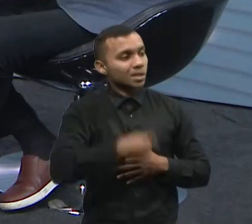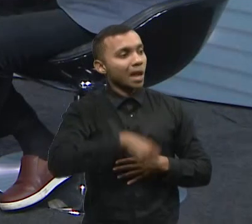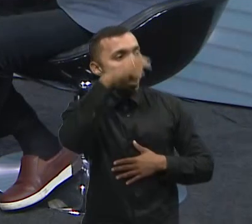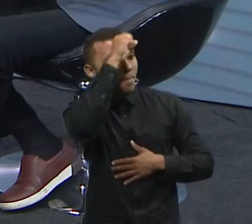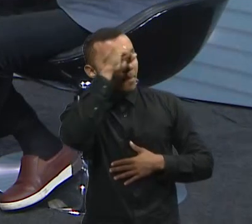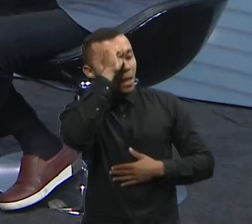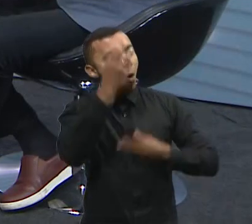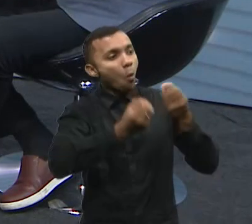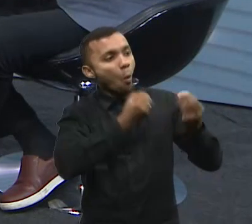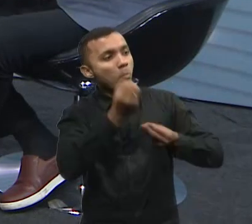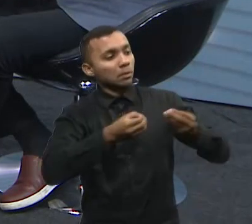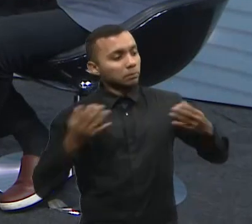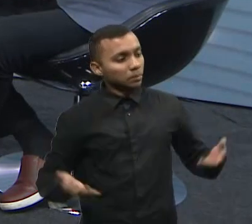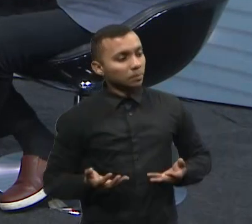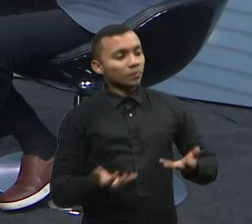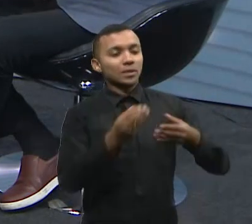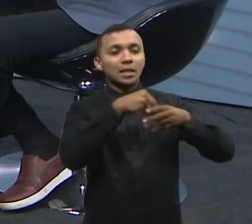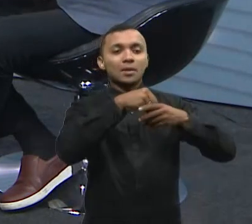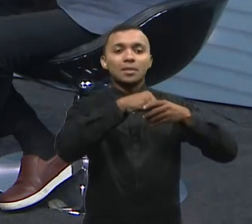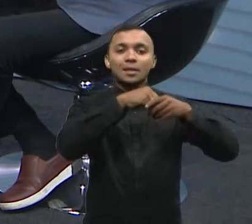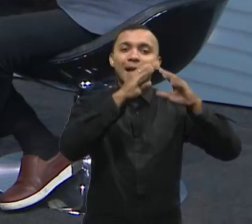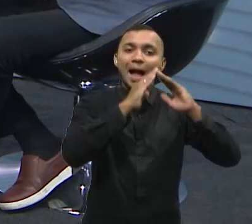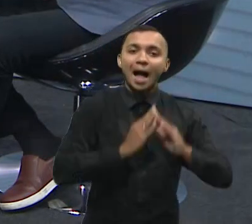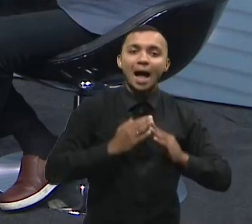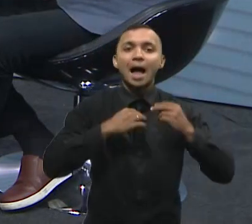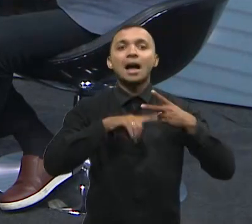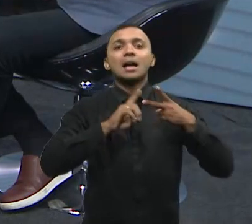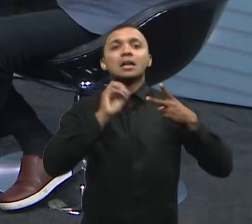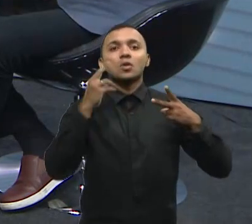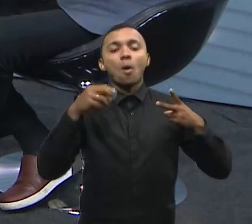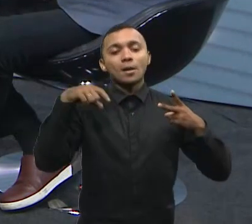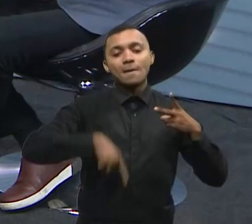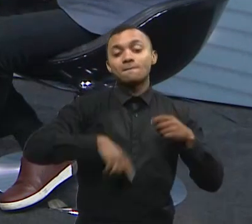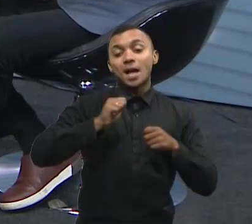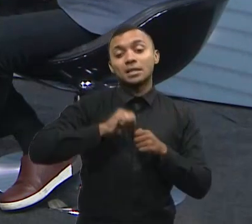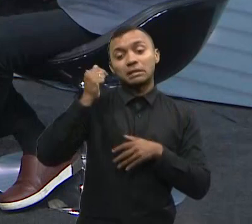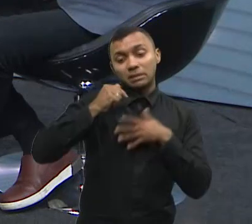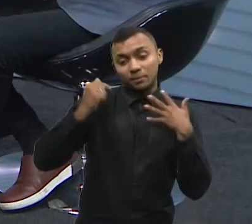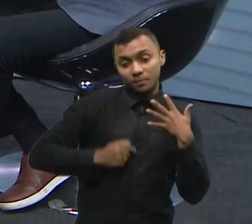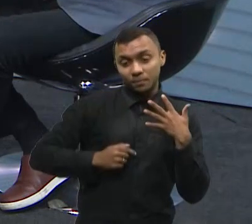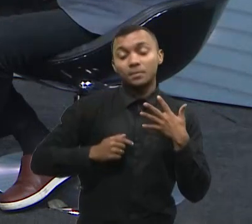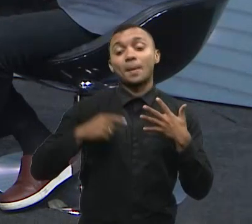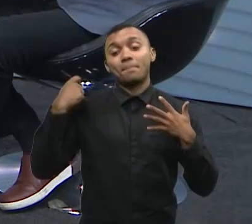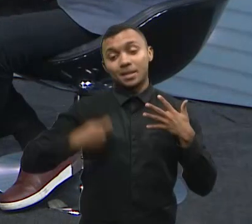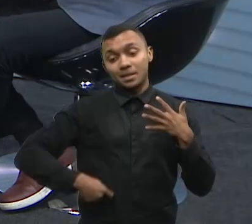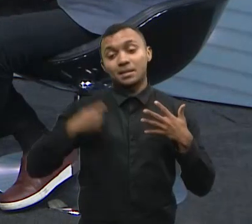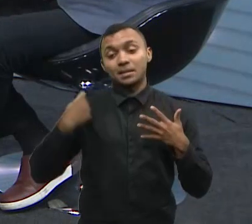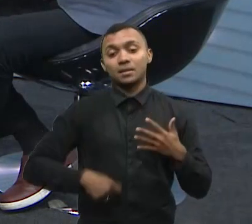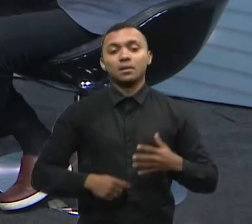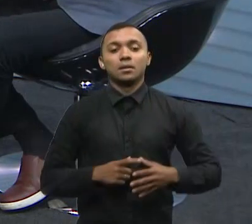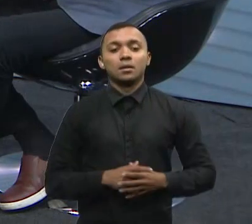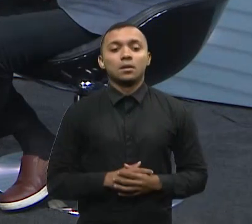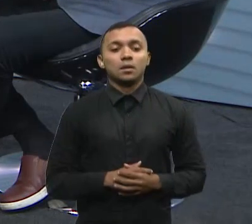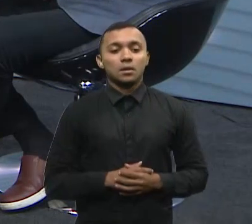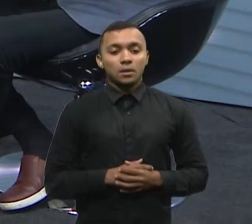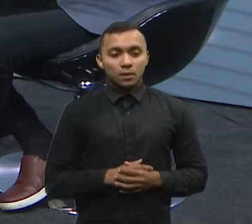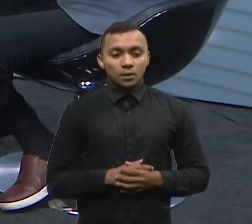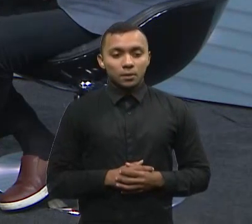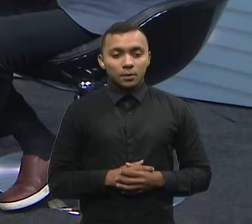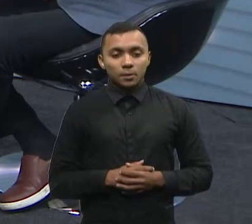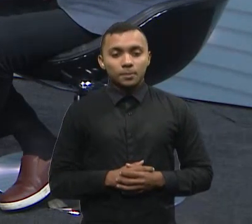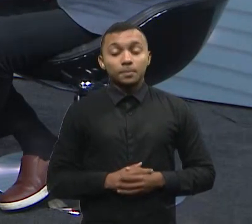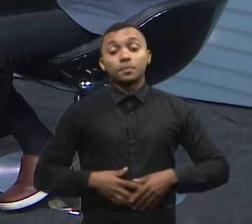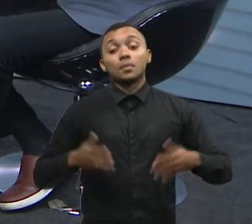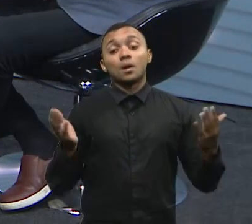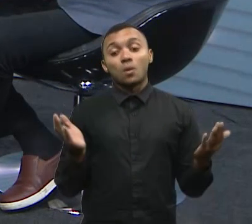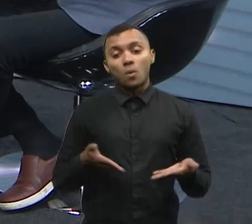fazer para estimular em casa, para dar continuidade do que está sendo feito aqui, né, no acompanhamento dele. Então, hoje já